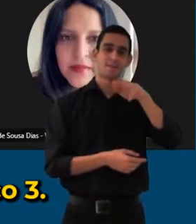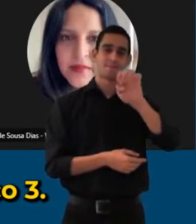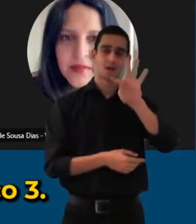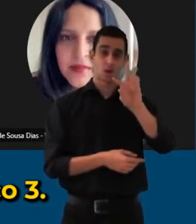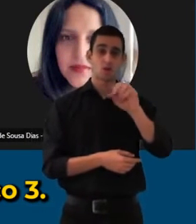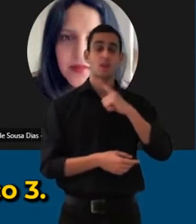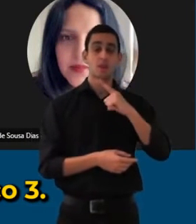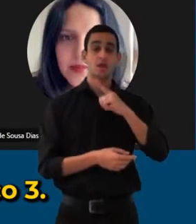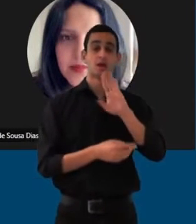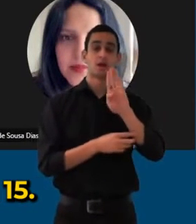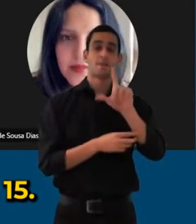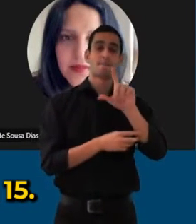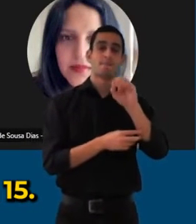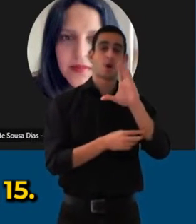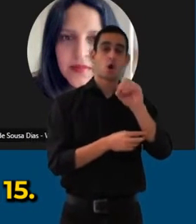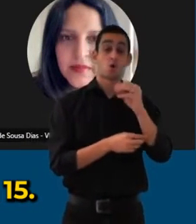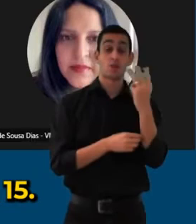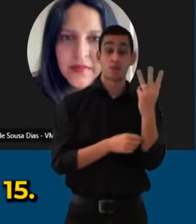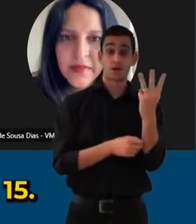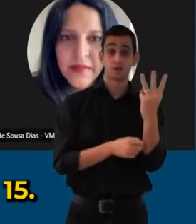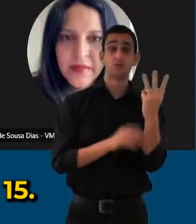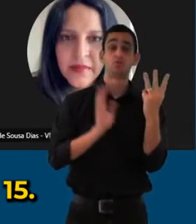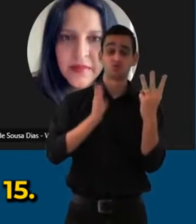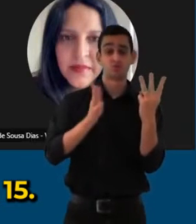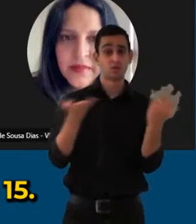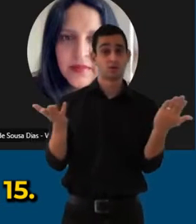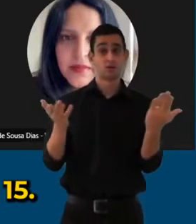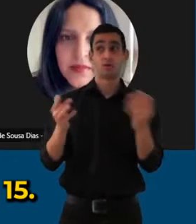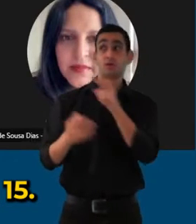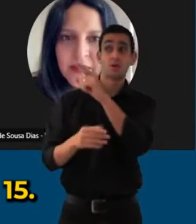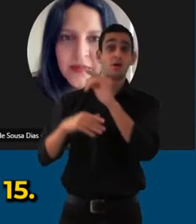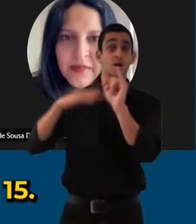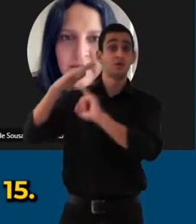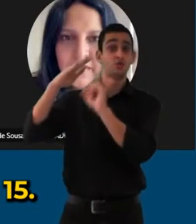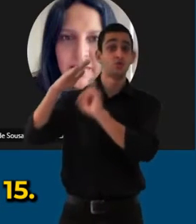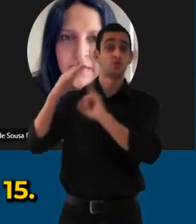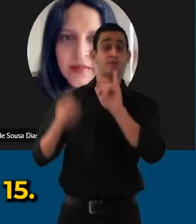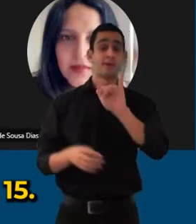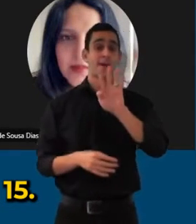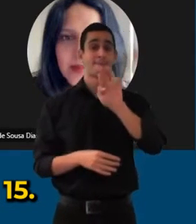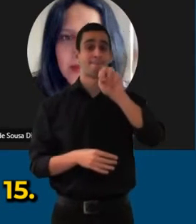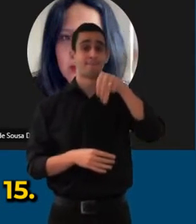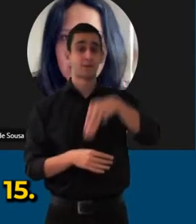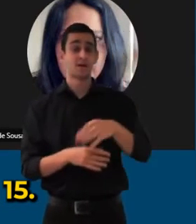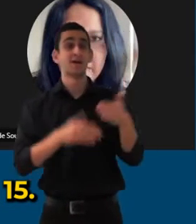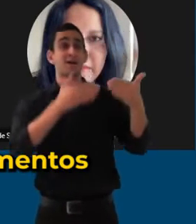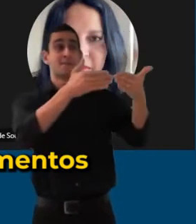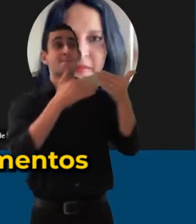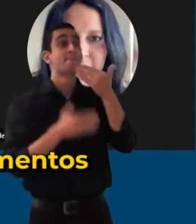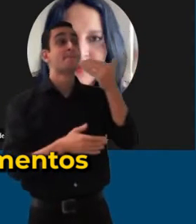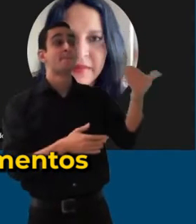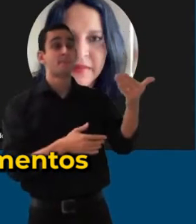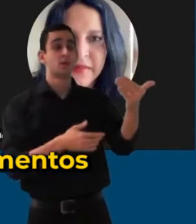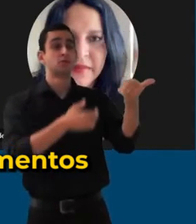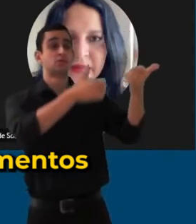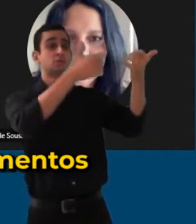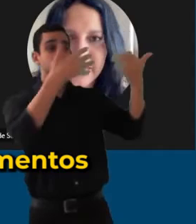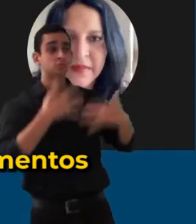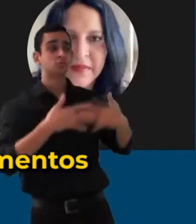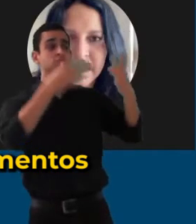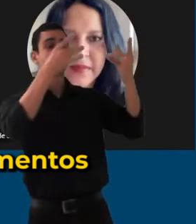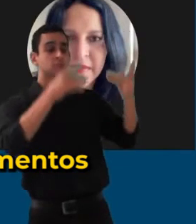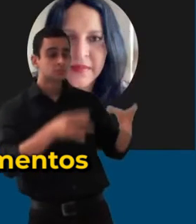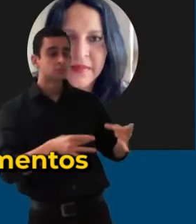bloco 3 da Votorantim, o IBRAM pedia um esclarecimento no dia 15, no dia 17,